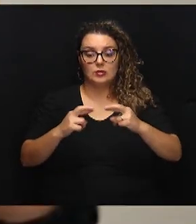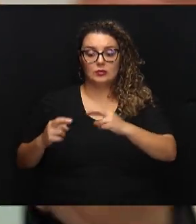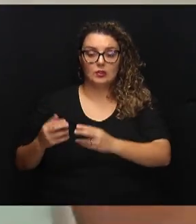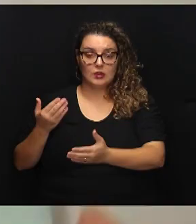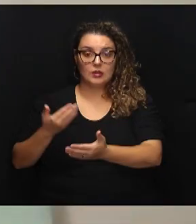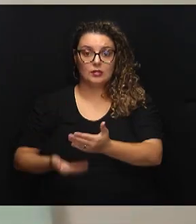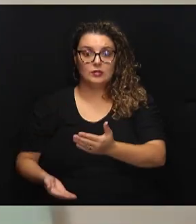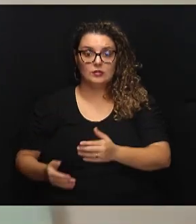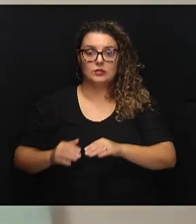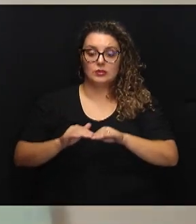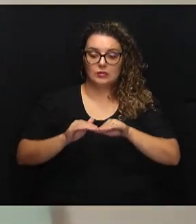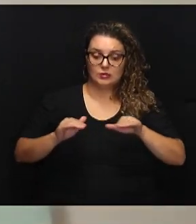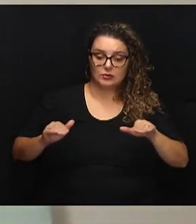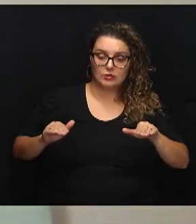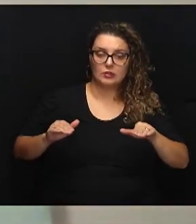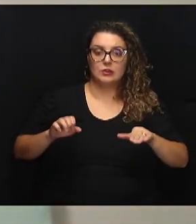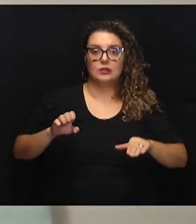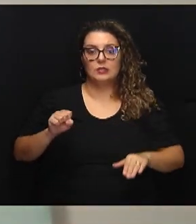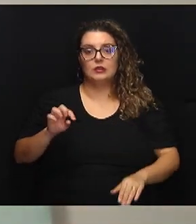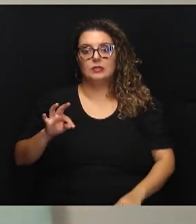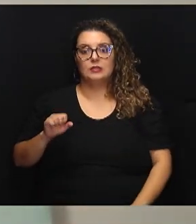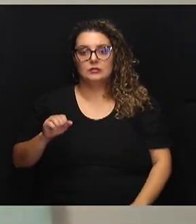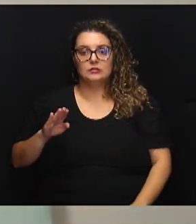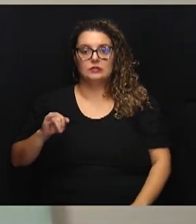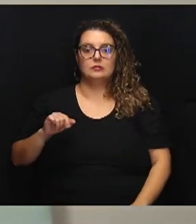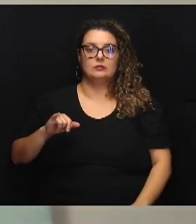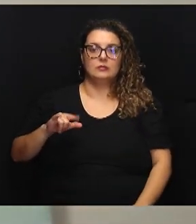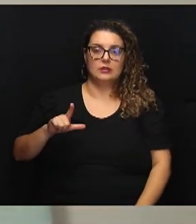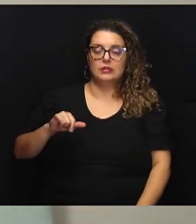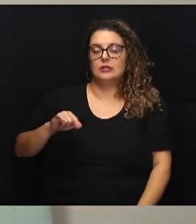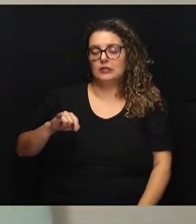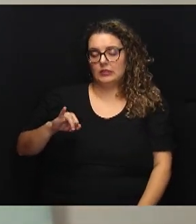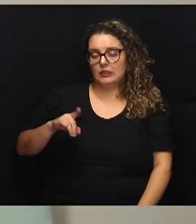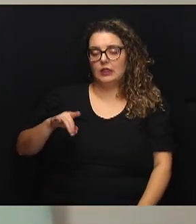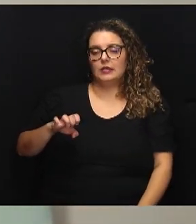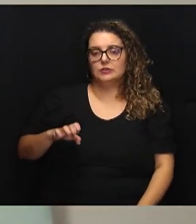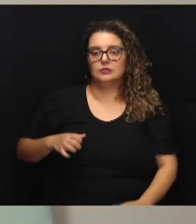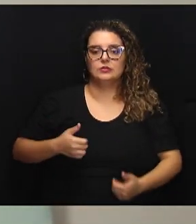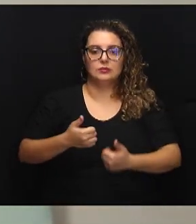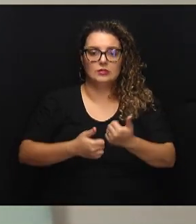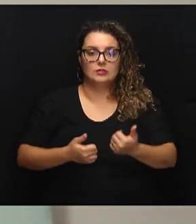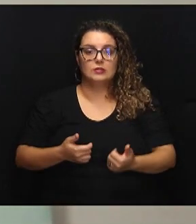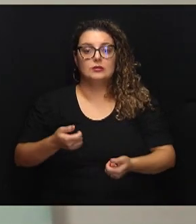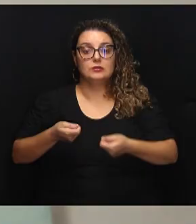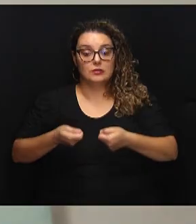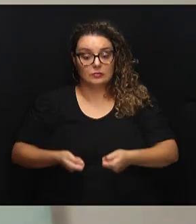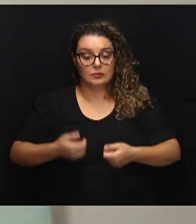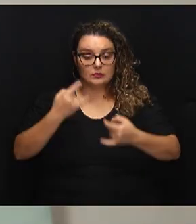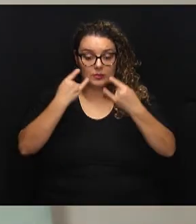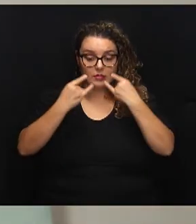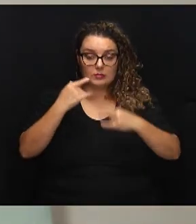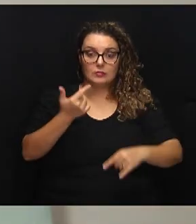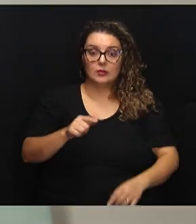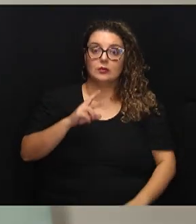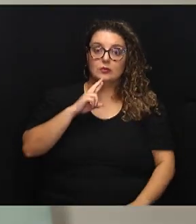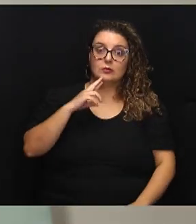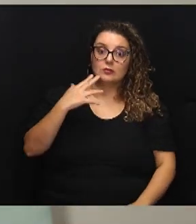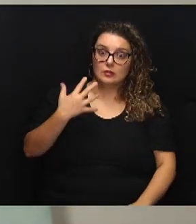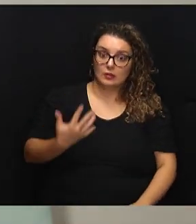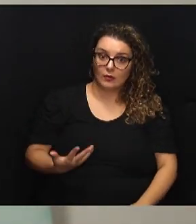derrotas, a estabilidade do time, isso também tem um peso para a gente continuar interessado, né? Os